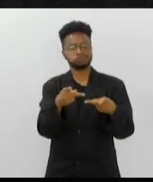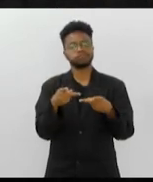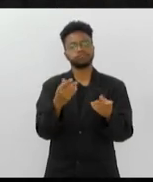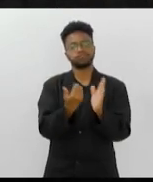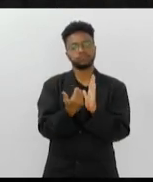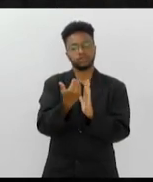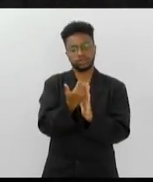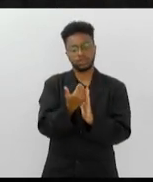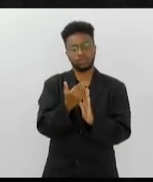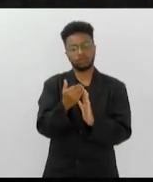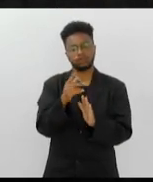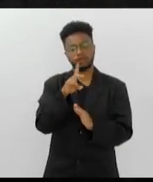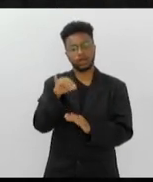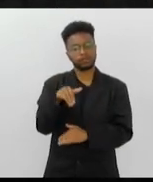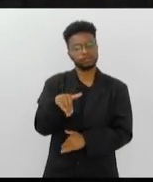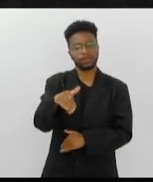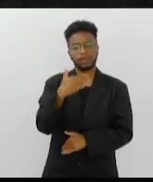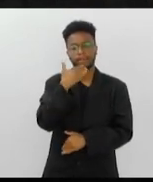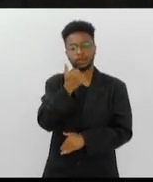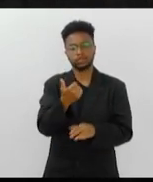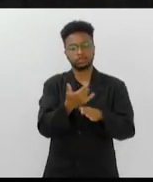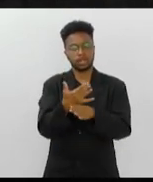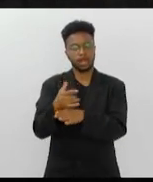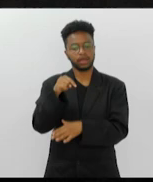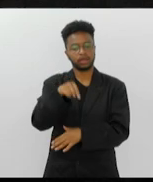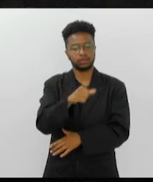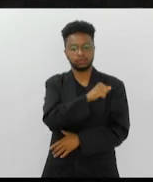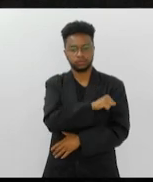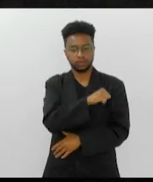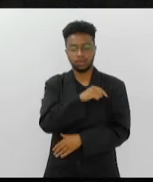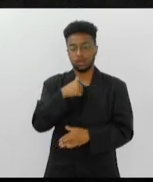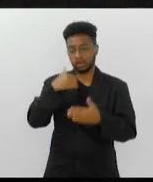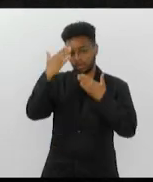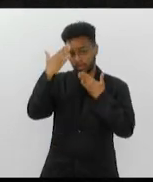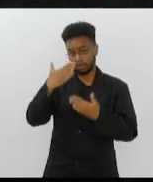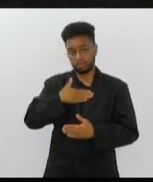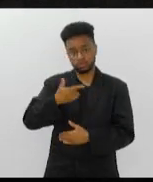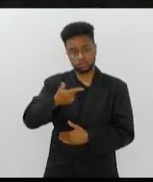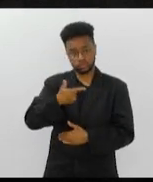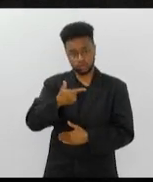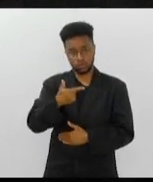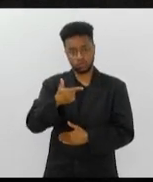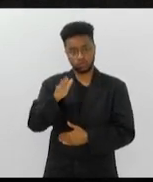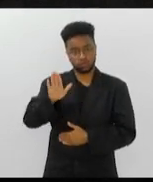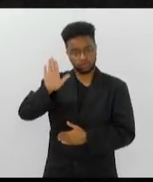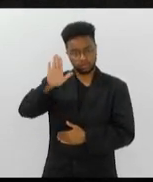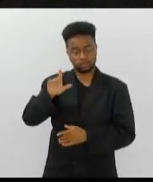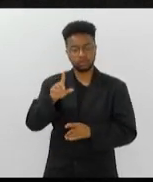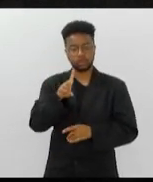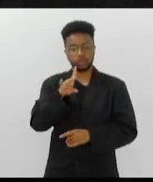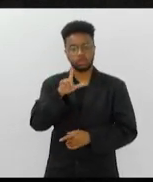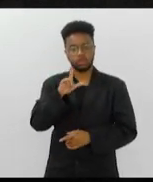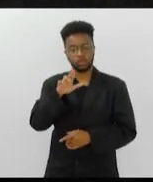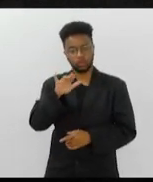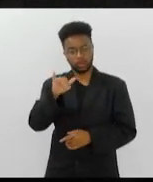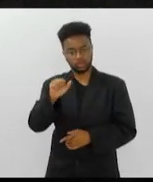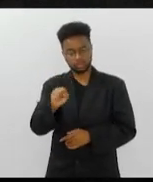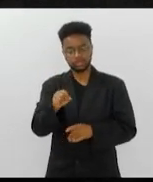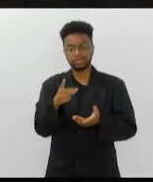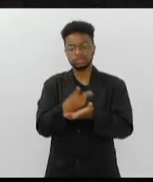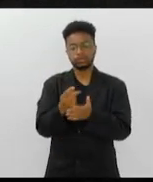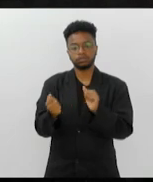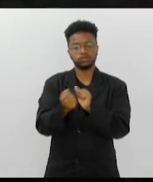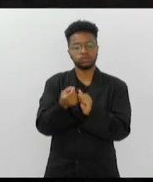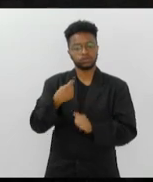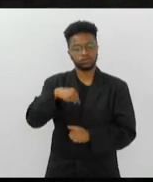cidades do estado do Rio de Janeiro. Quero agradecer ao meu vice Lucas Venito, que foi incansável em todo momento ao meu lado, podendo levar